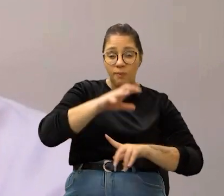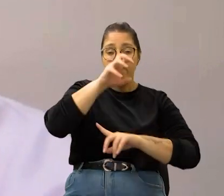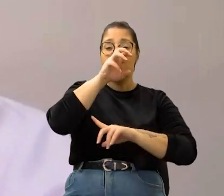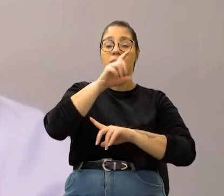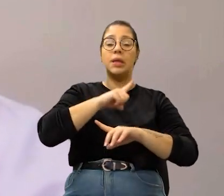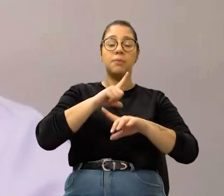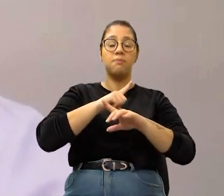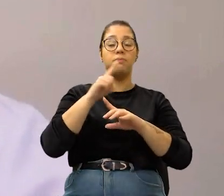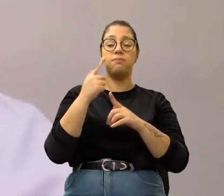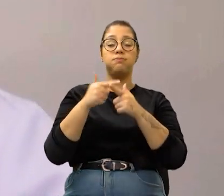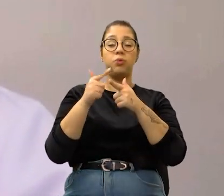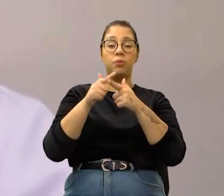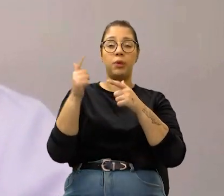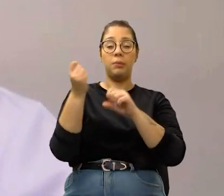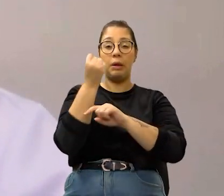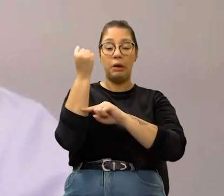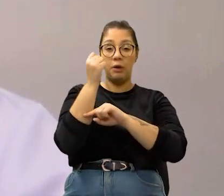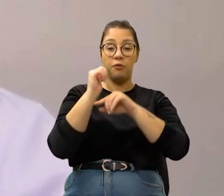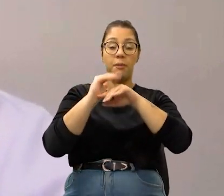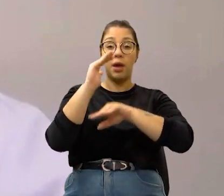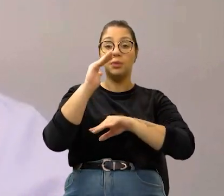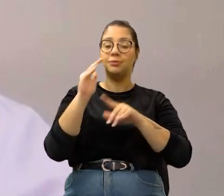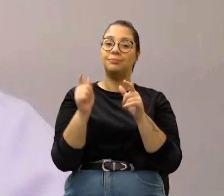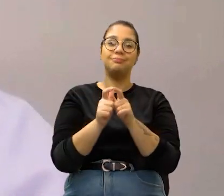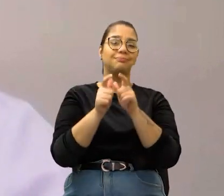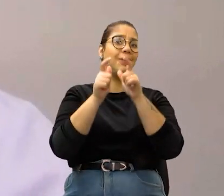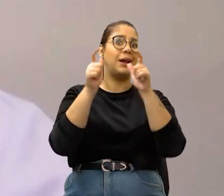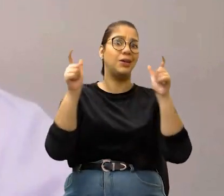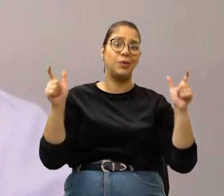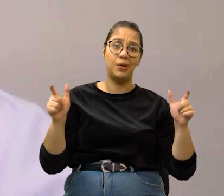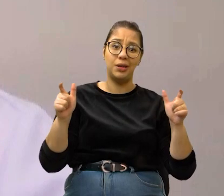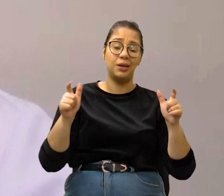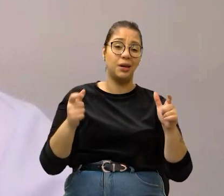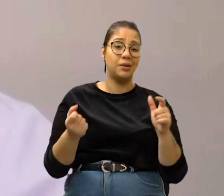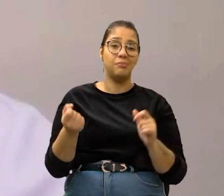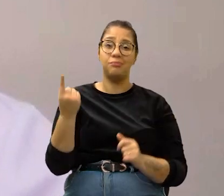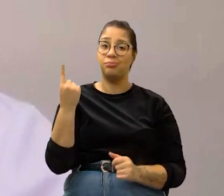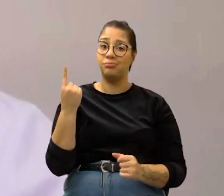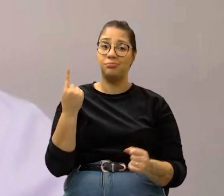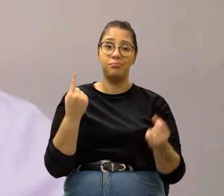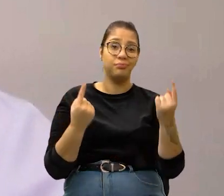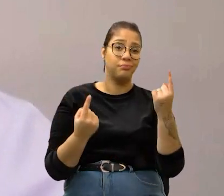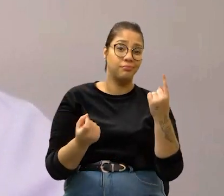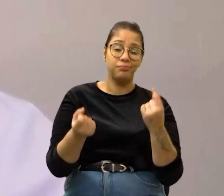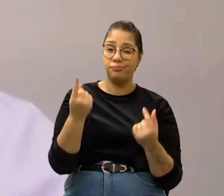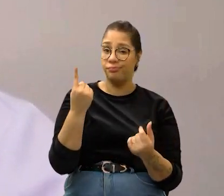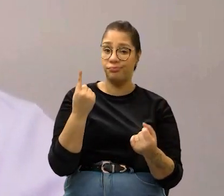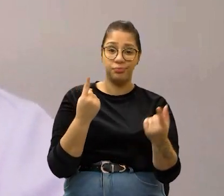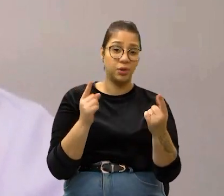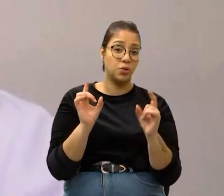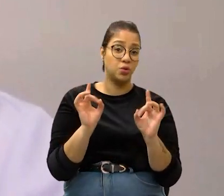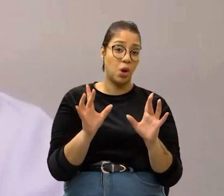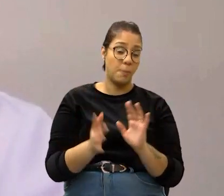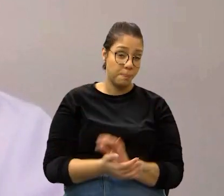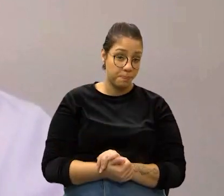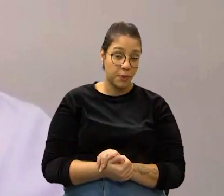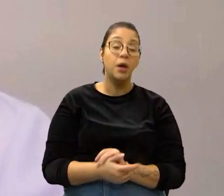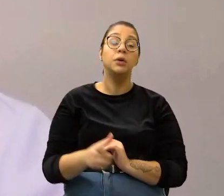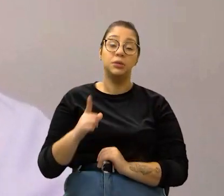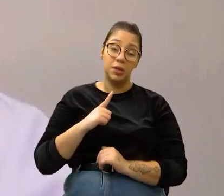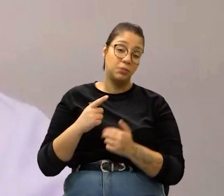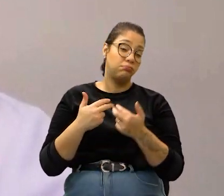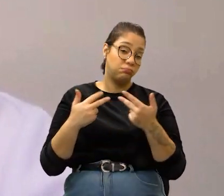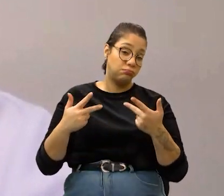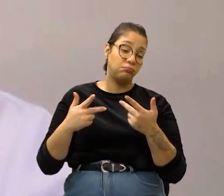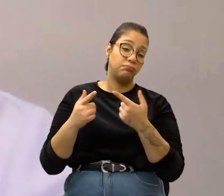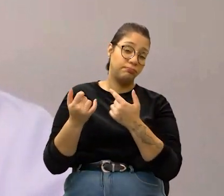a incidência, mas a maior parte são tumores esporádicos, né, que nós chamamos. Existem